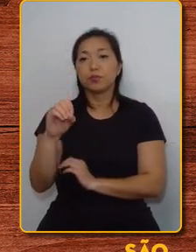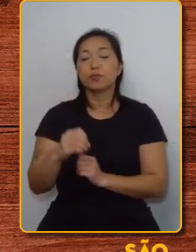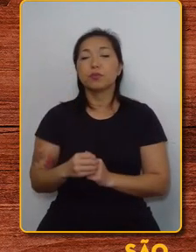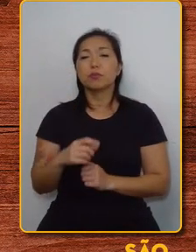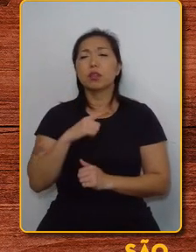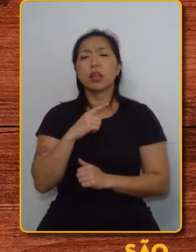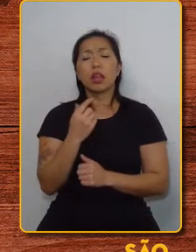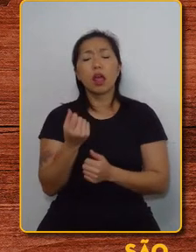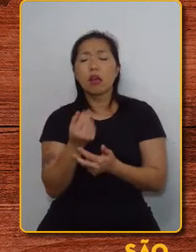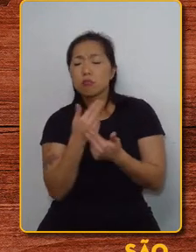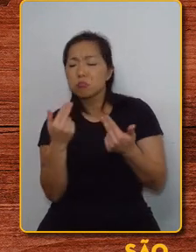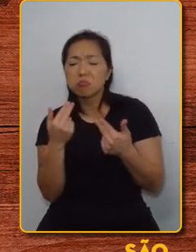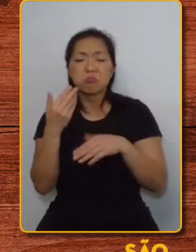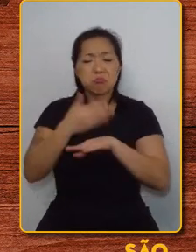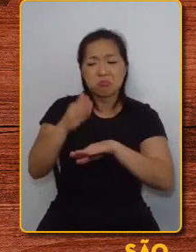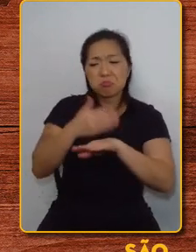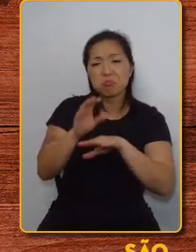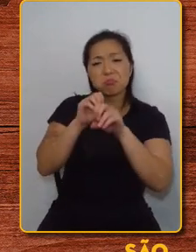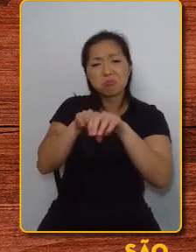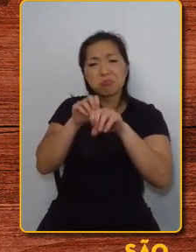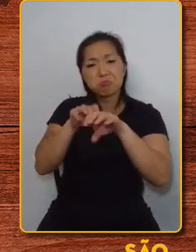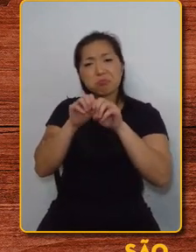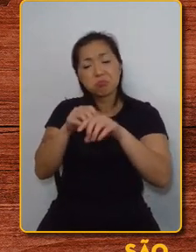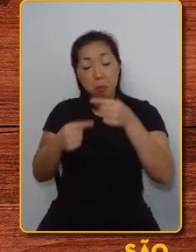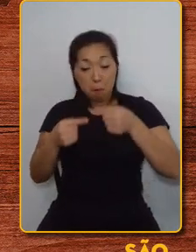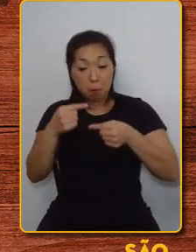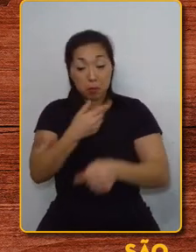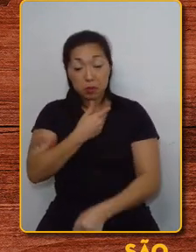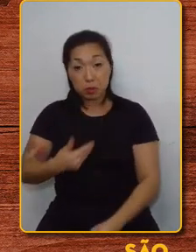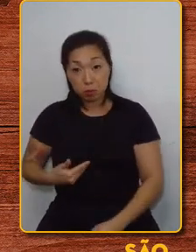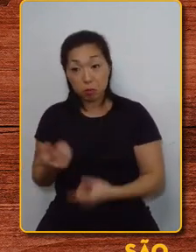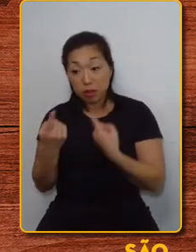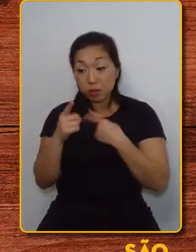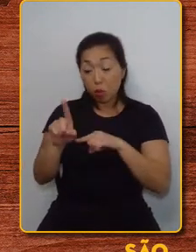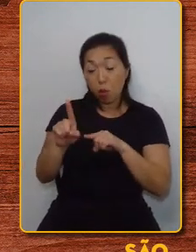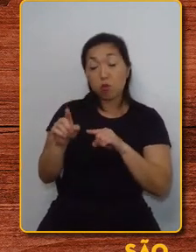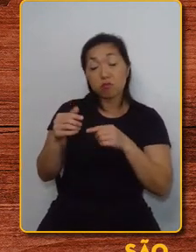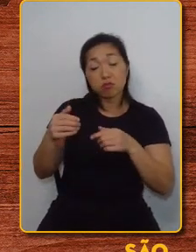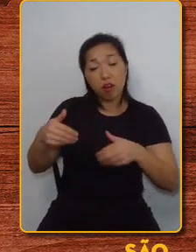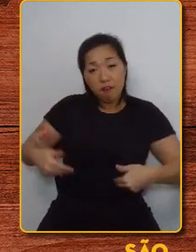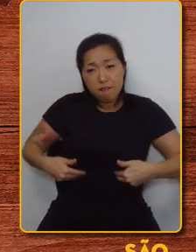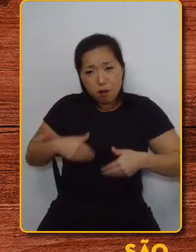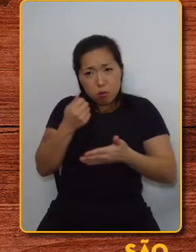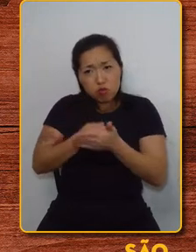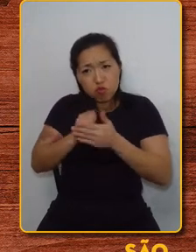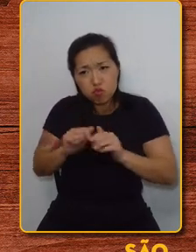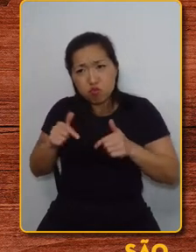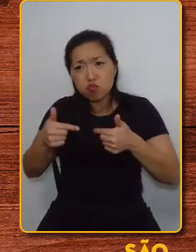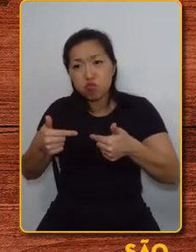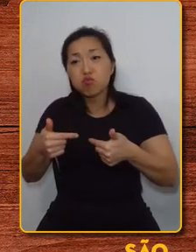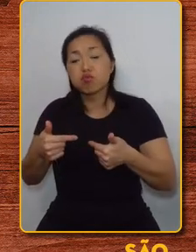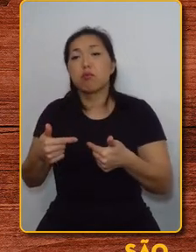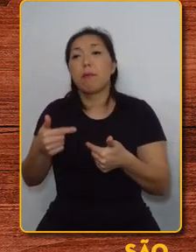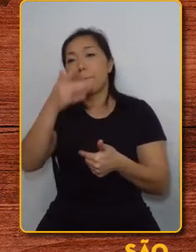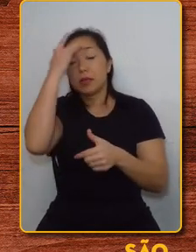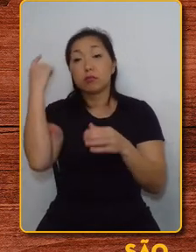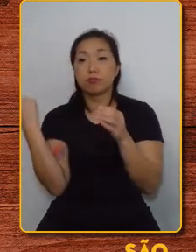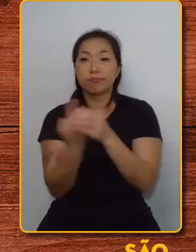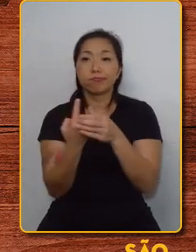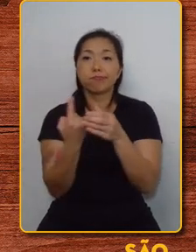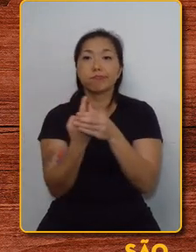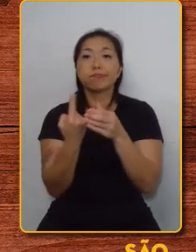treinamento de formação de políticas públicas de combate à fome para integrantes dos CONSEAS?